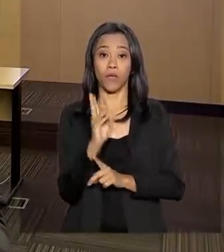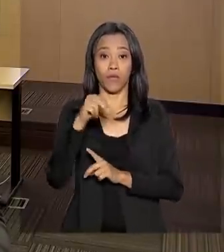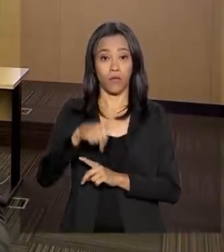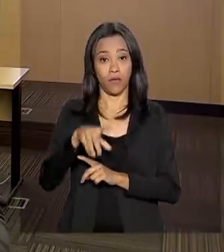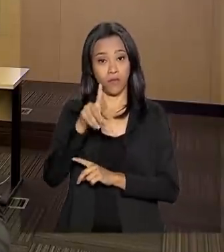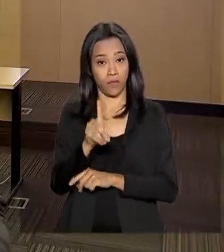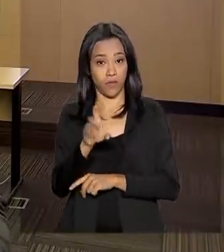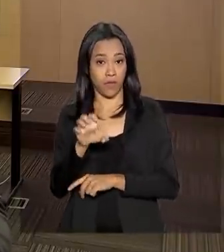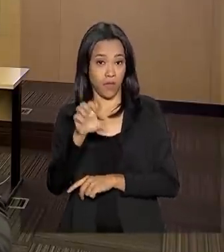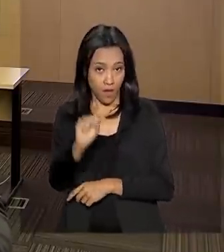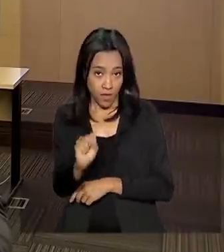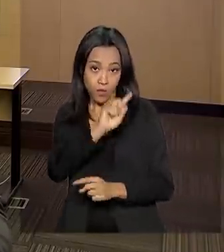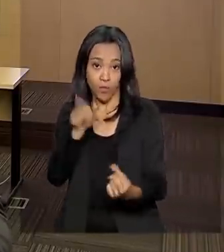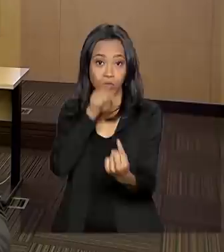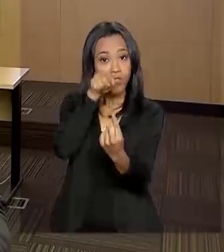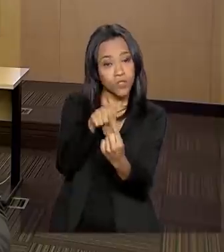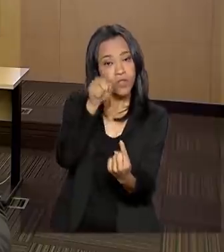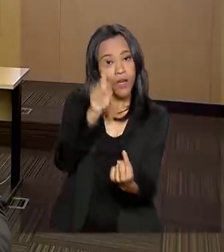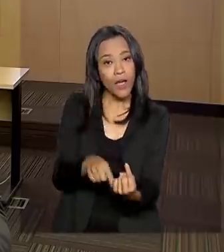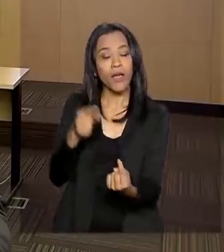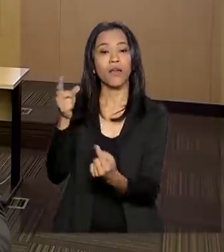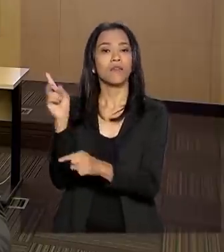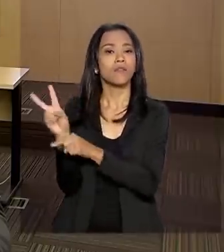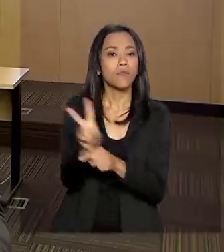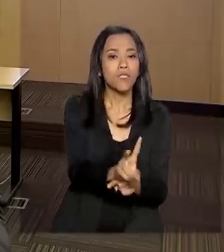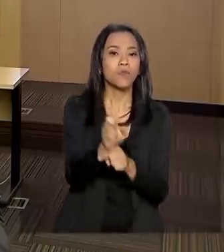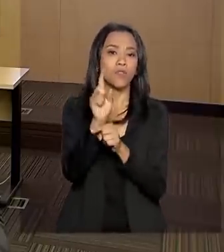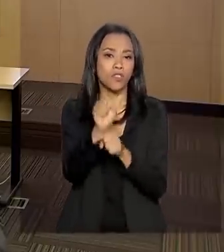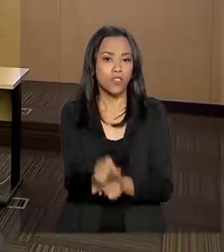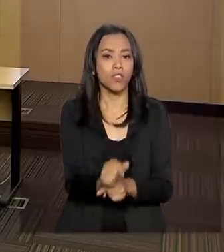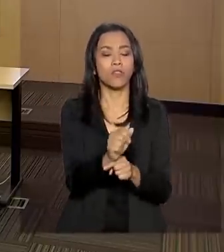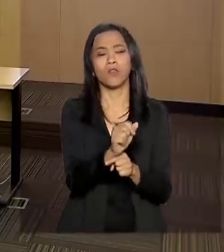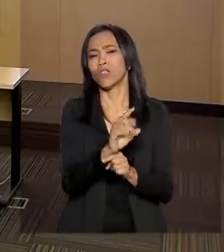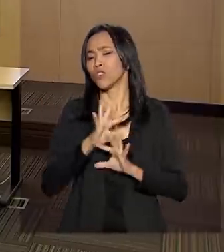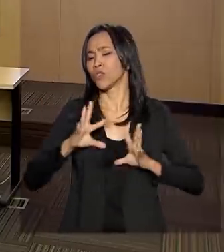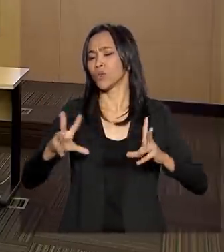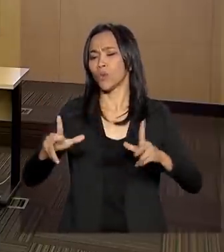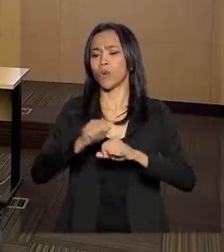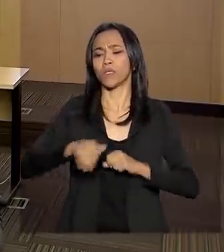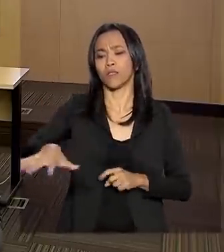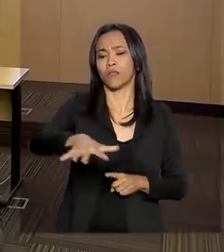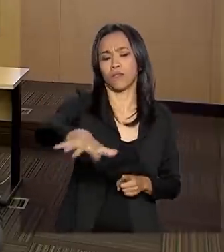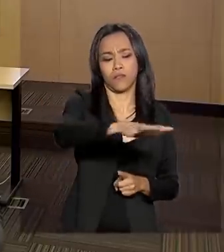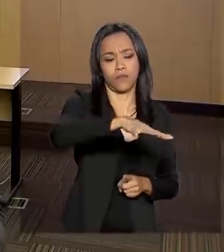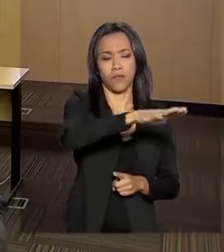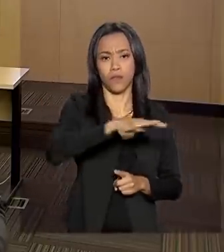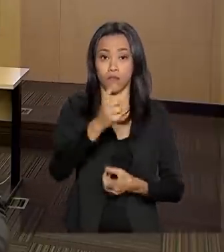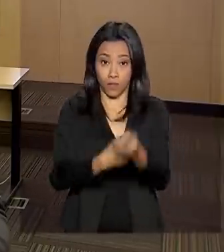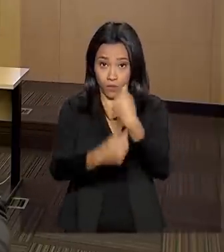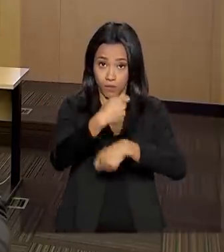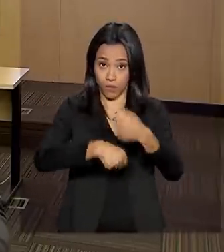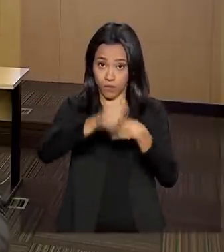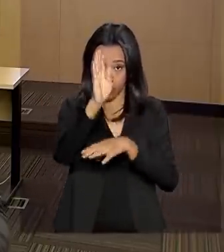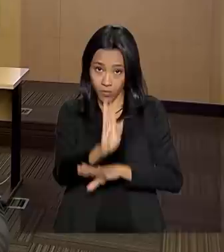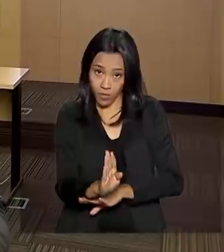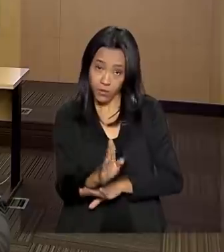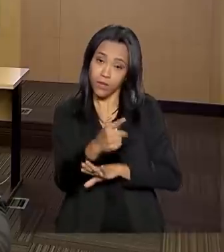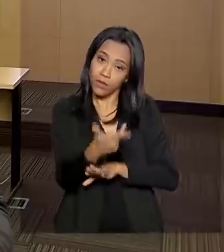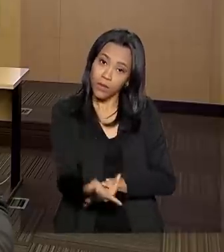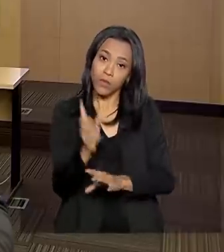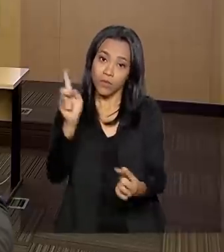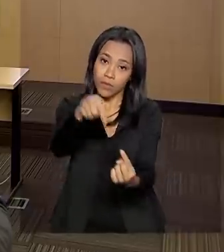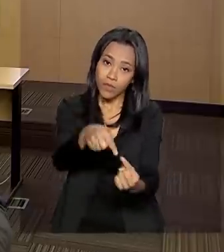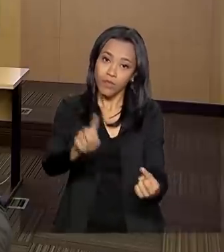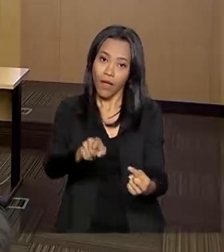principal objetivo o financiamento de longo prazo o investimento de todos os segmentos da economia brasileira isso é ele busca